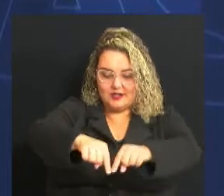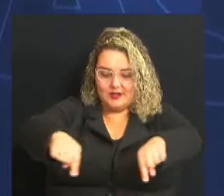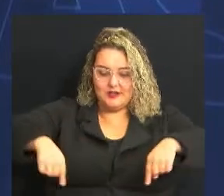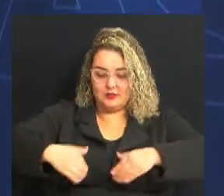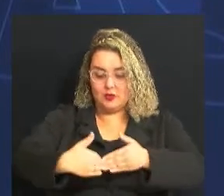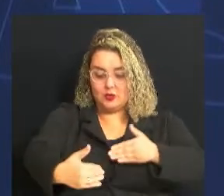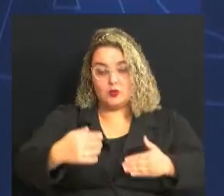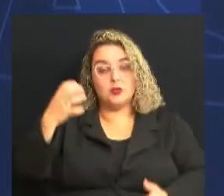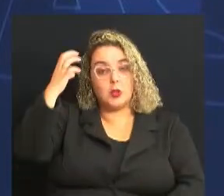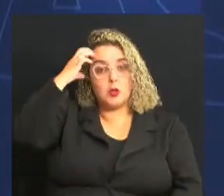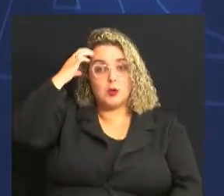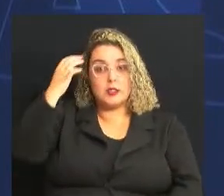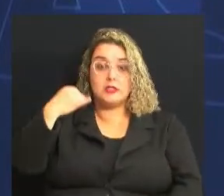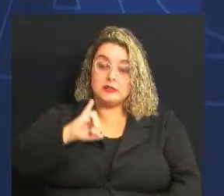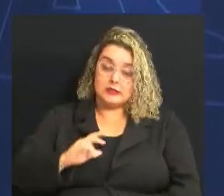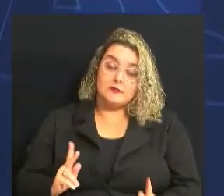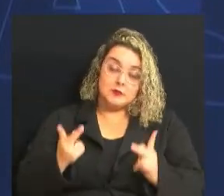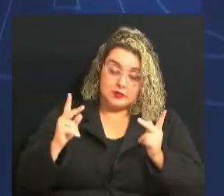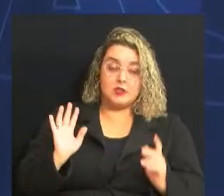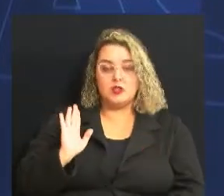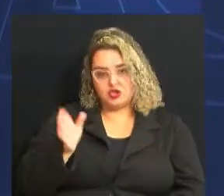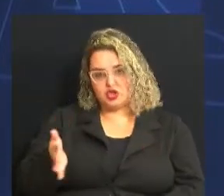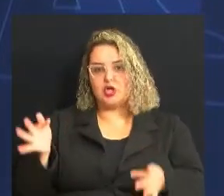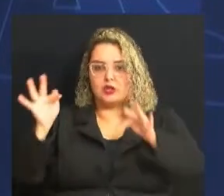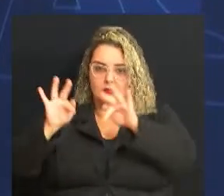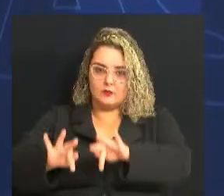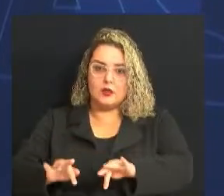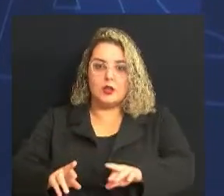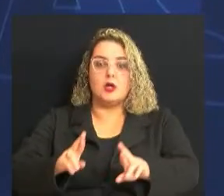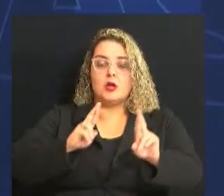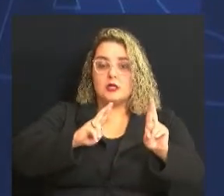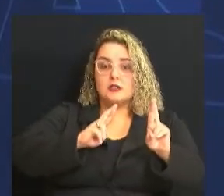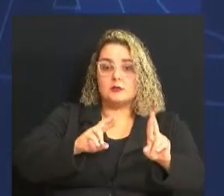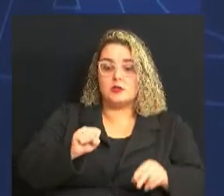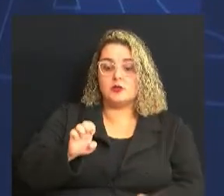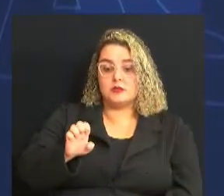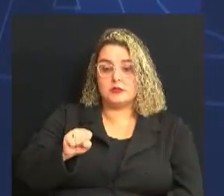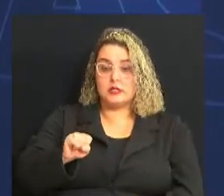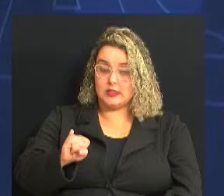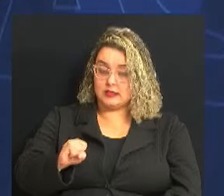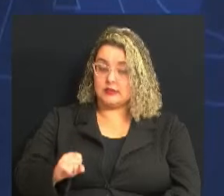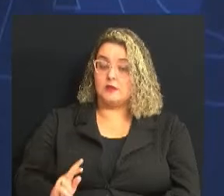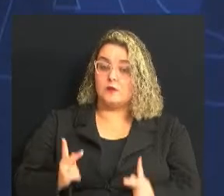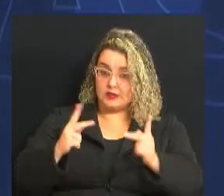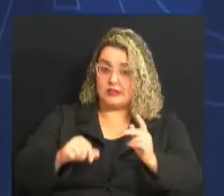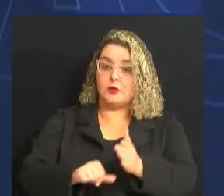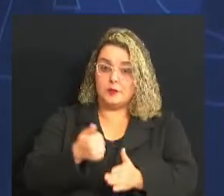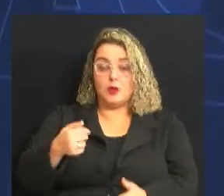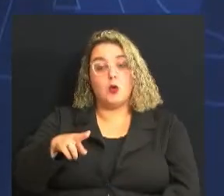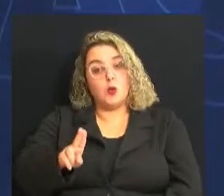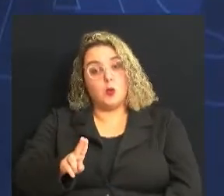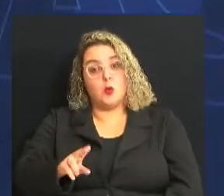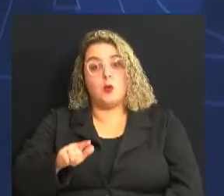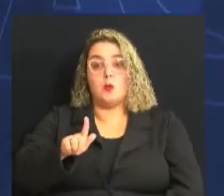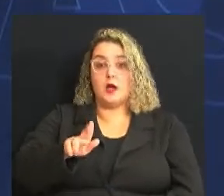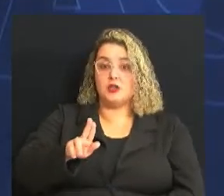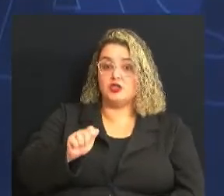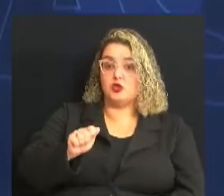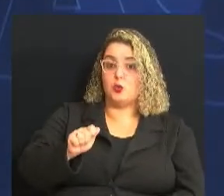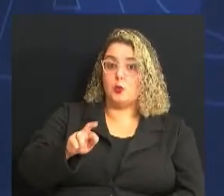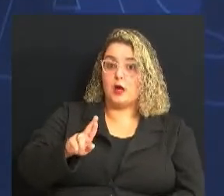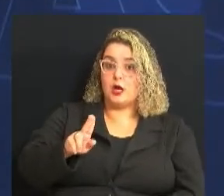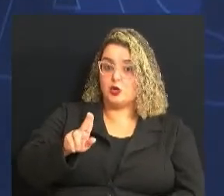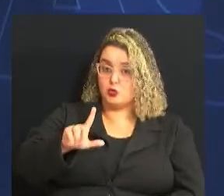vencer, já está na final, e aí aguarda o SESI, que venceu o primeiro jogo, ou a equipe de Guarulhos. Se o